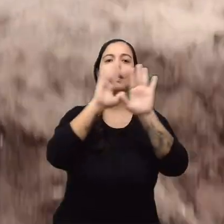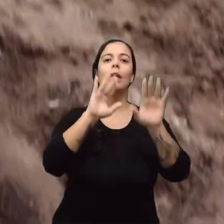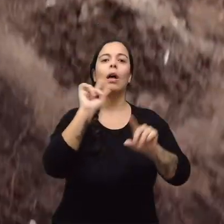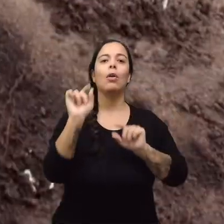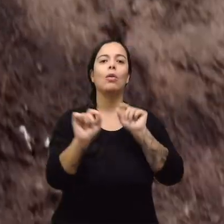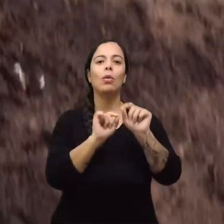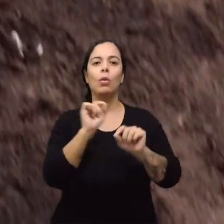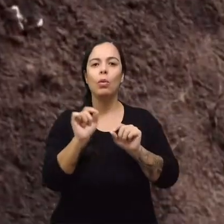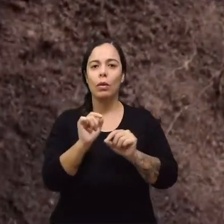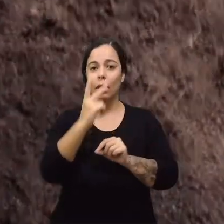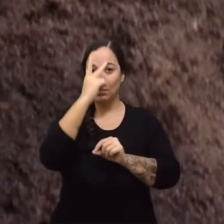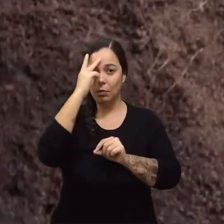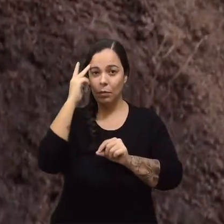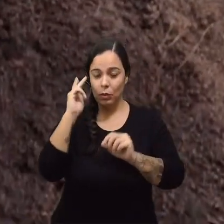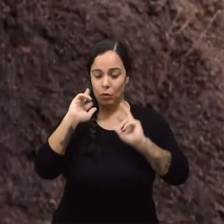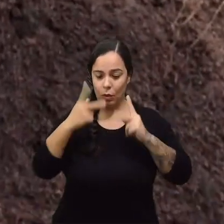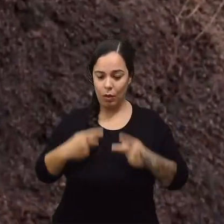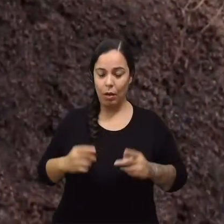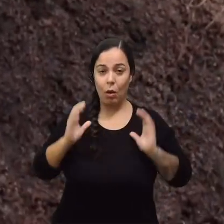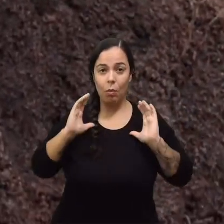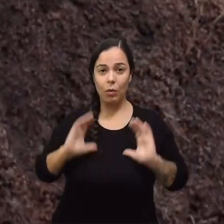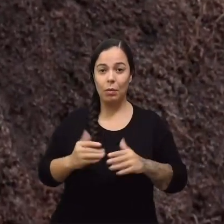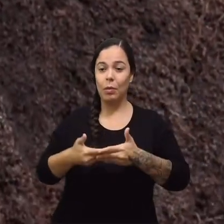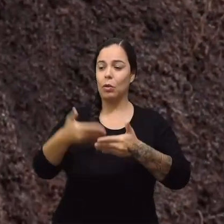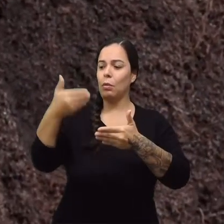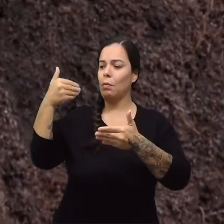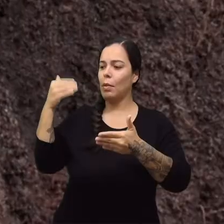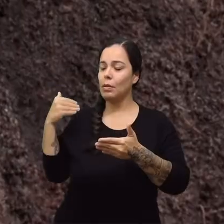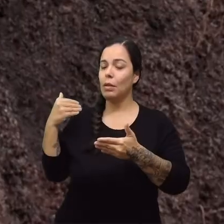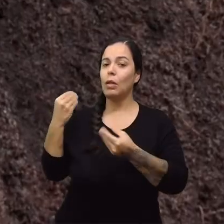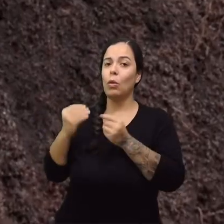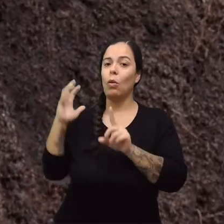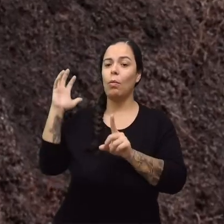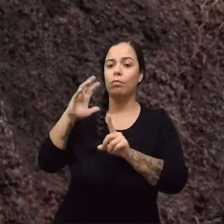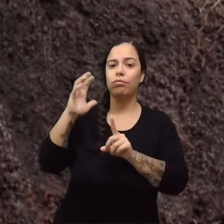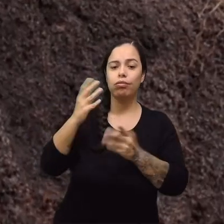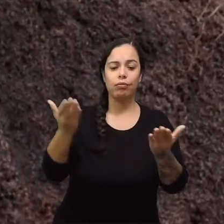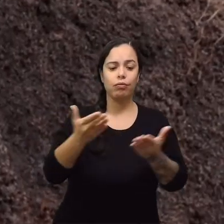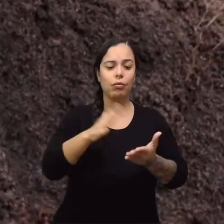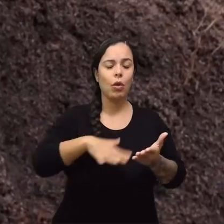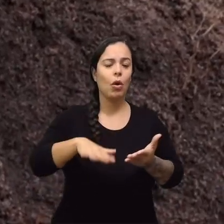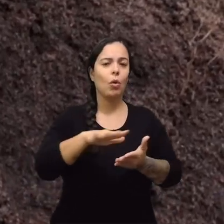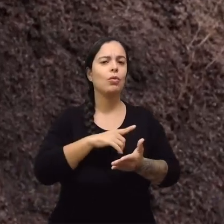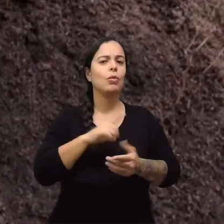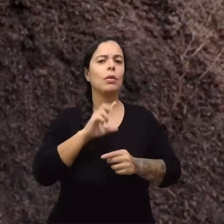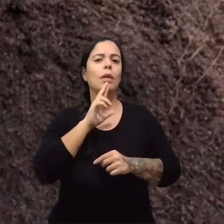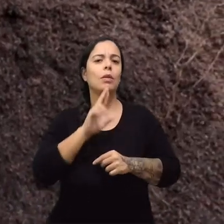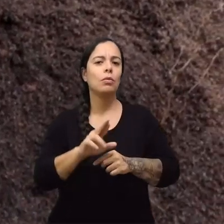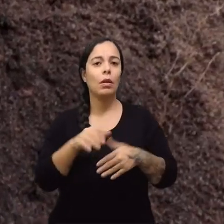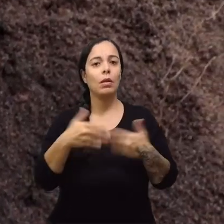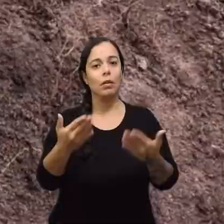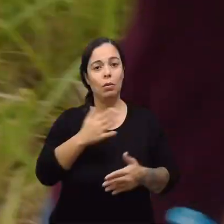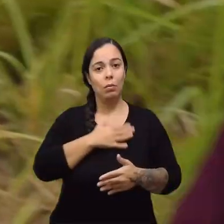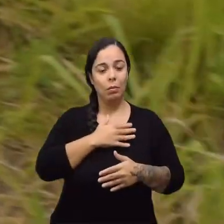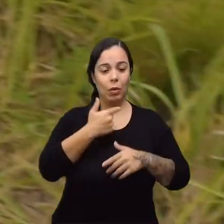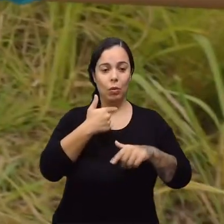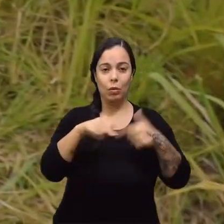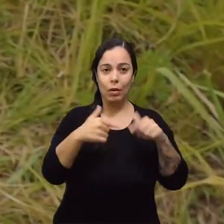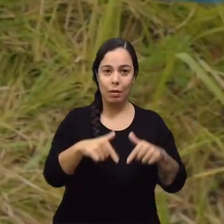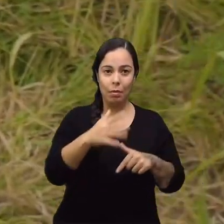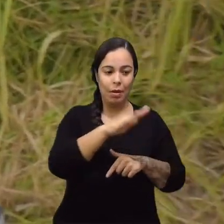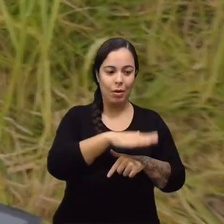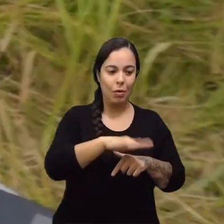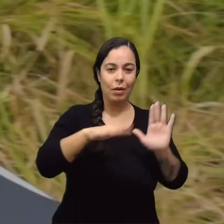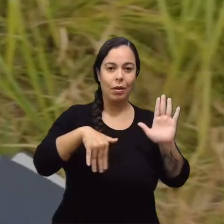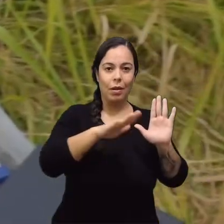no passado e que reflexo isso pode trazer no presente. Então, o meu trabalho aqui na região oceânica, ele